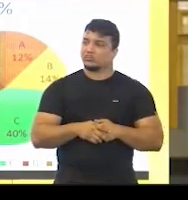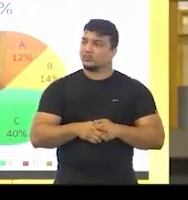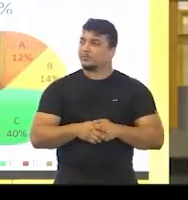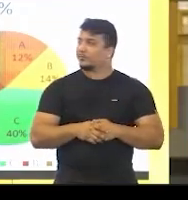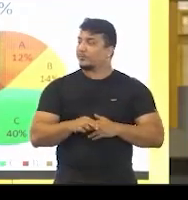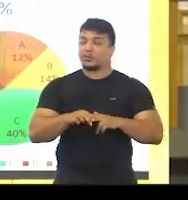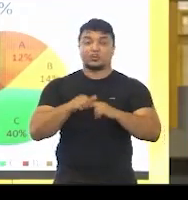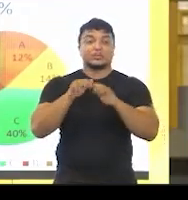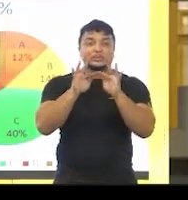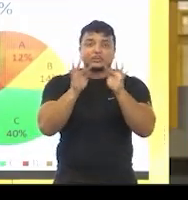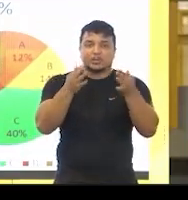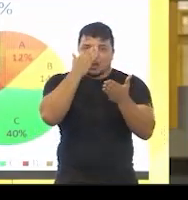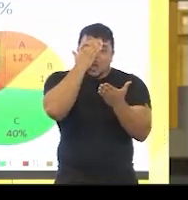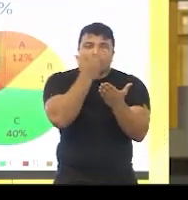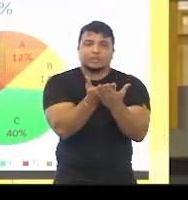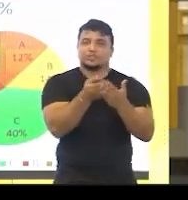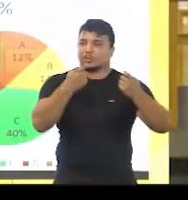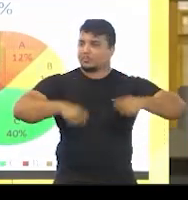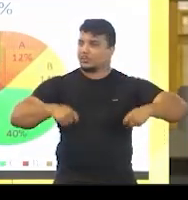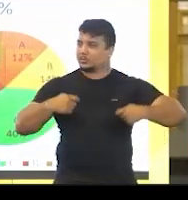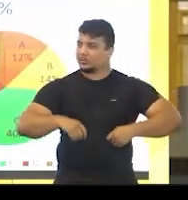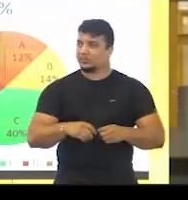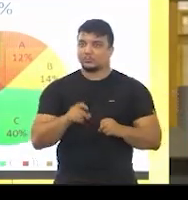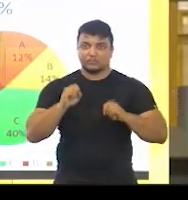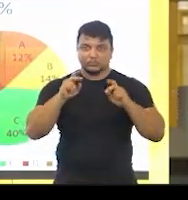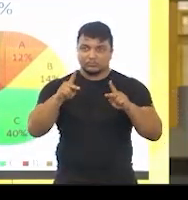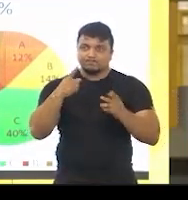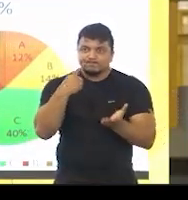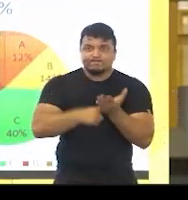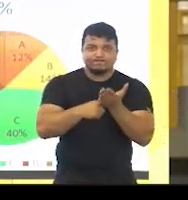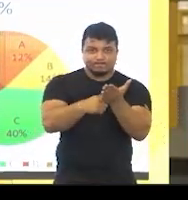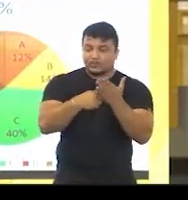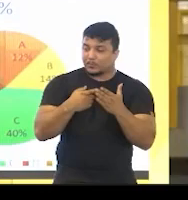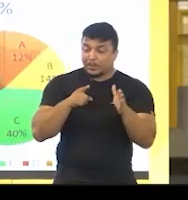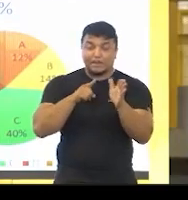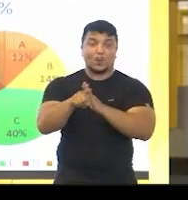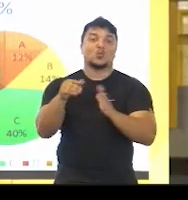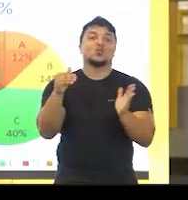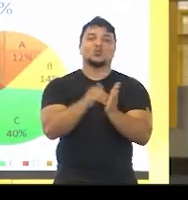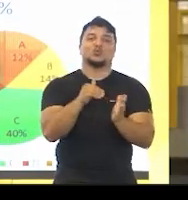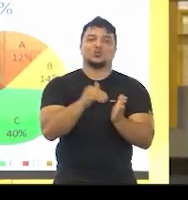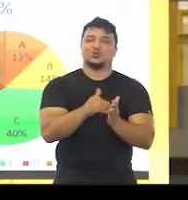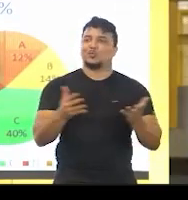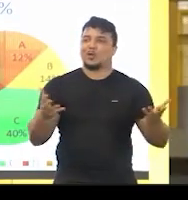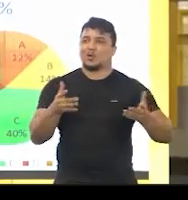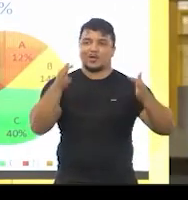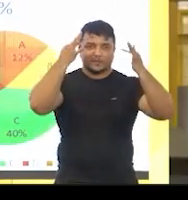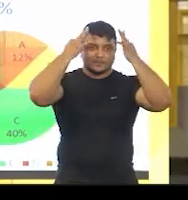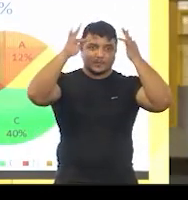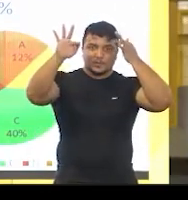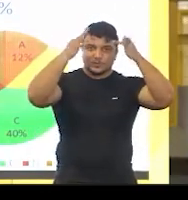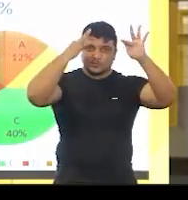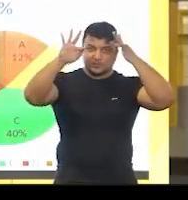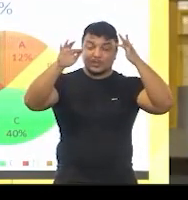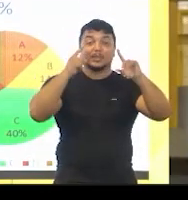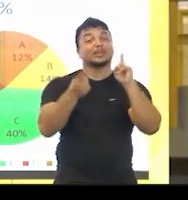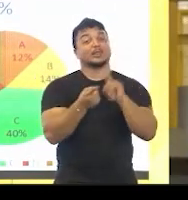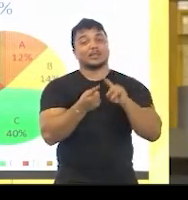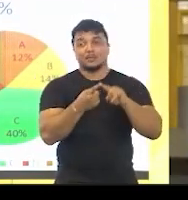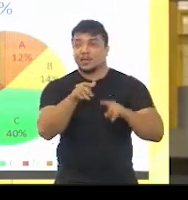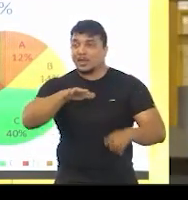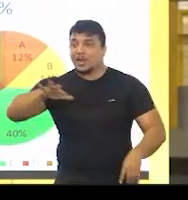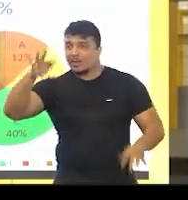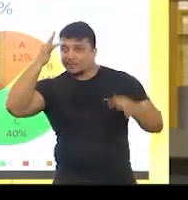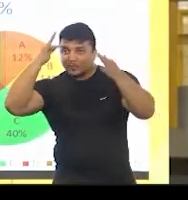levar. Basta acreditar. Tamo junto, tá certo? Eu vou para a última questão, uma questão que também está na